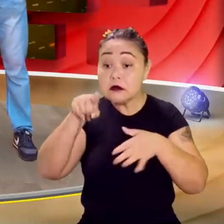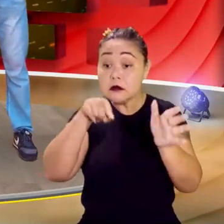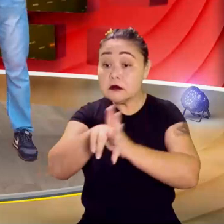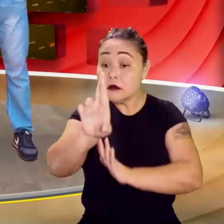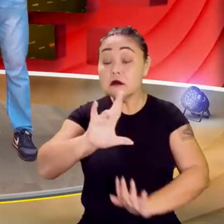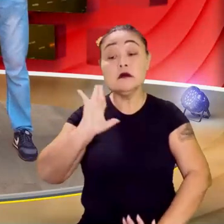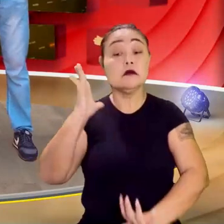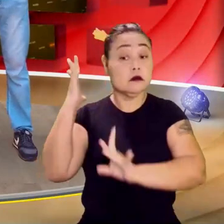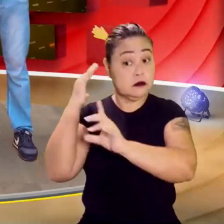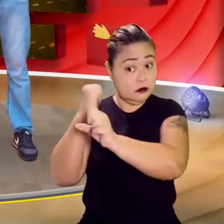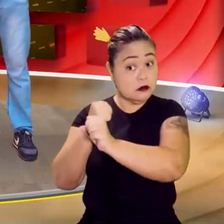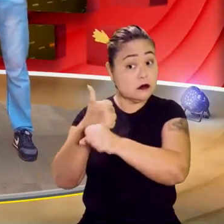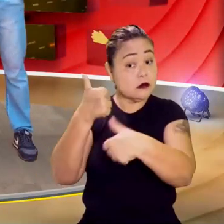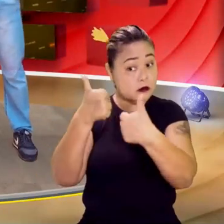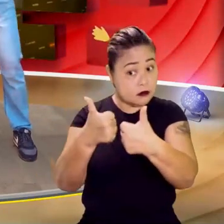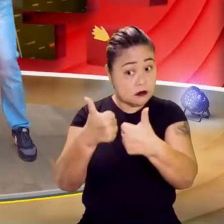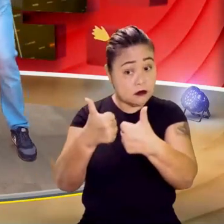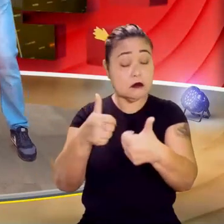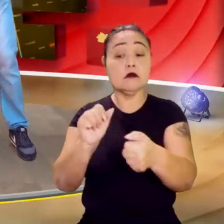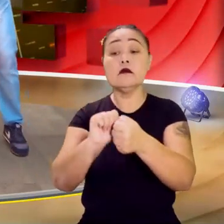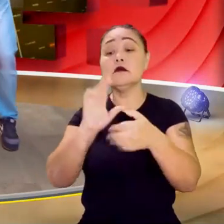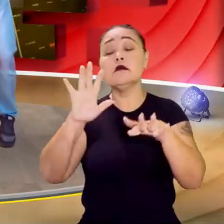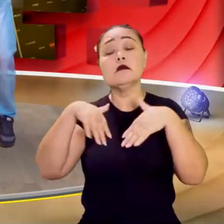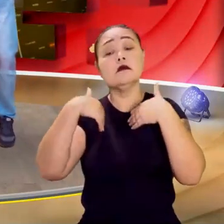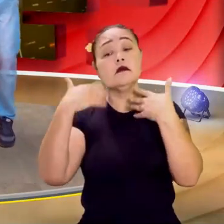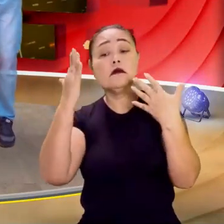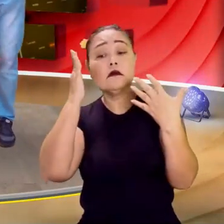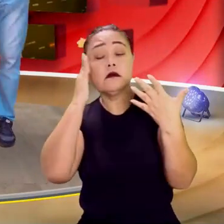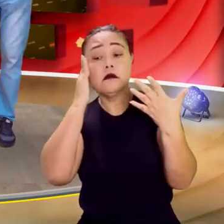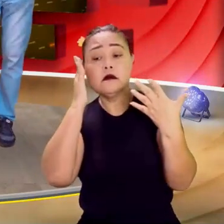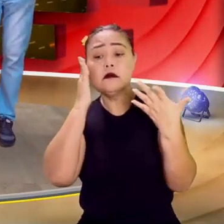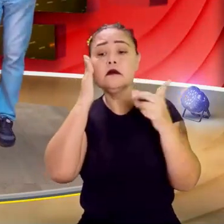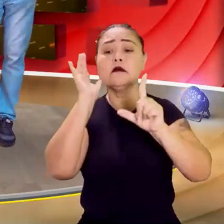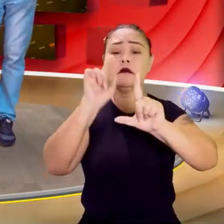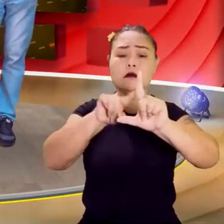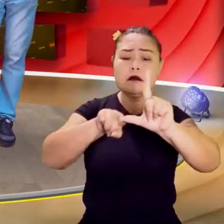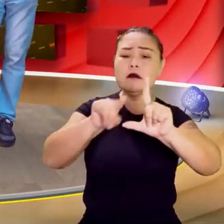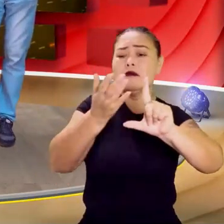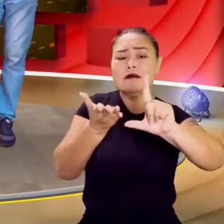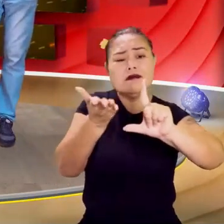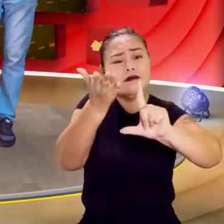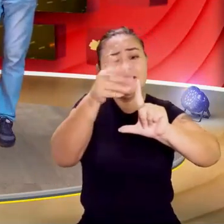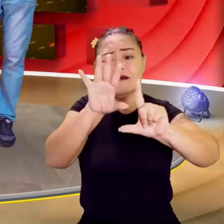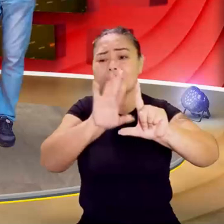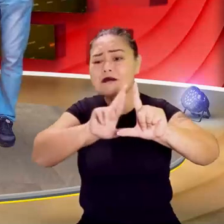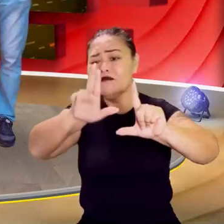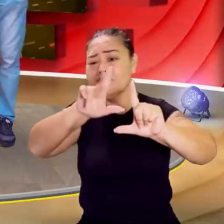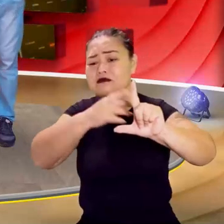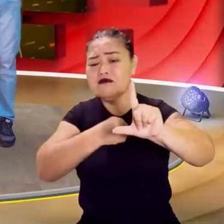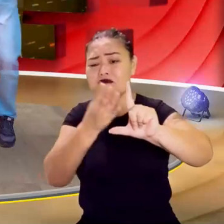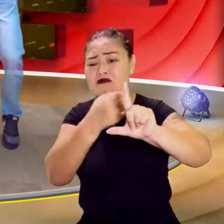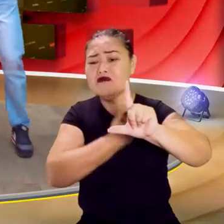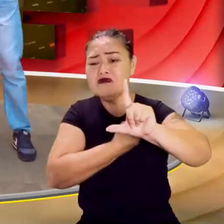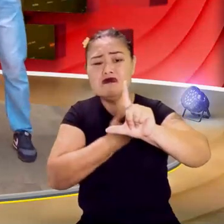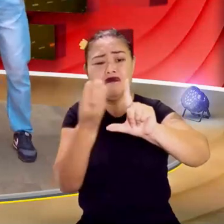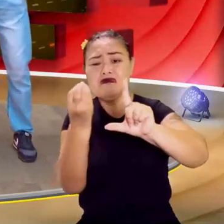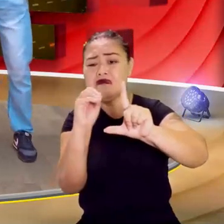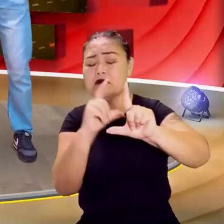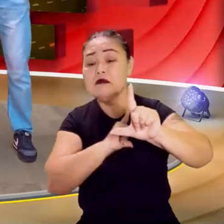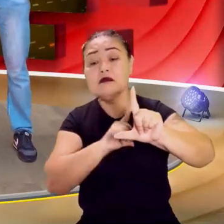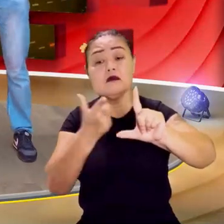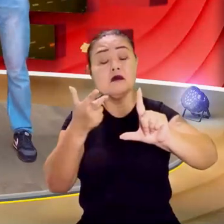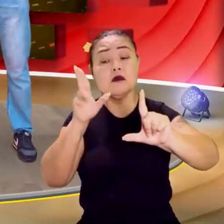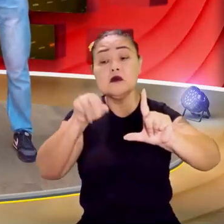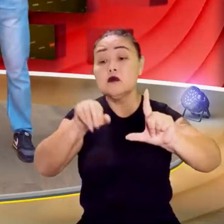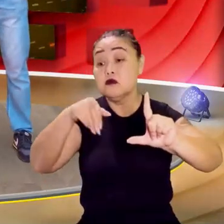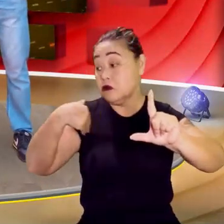Já é uma revisão, tá? É verdade. E claro que, como a gente sabe, né, o logaritmo é uma situação diferenciada, que vocês nunca tinham visto no